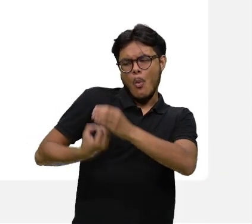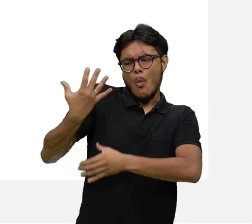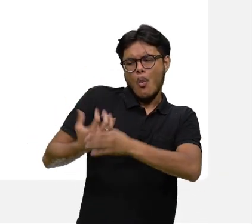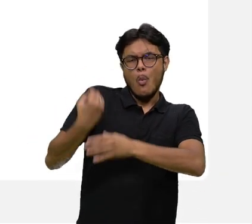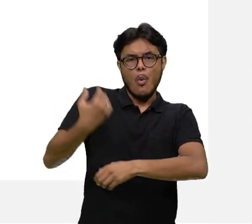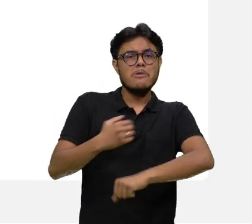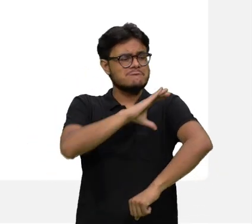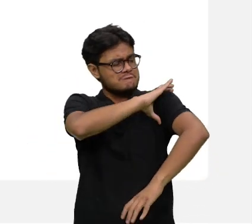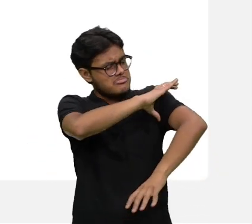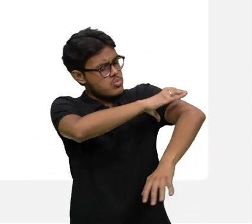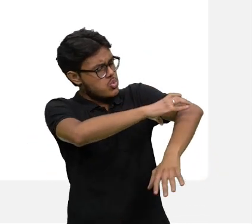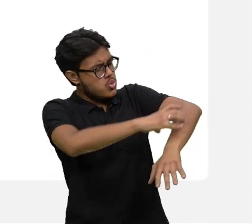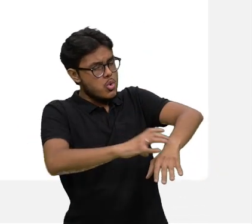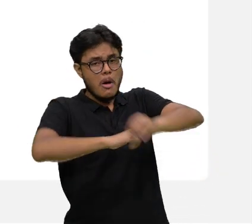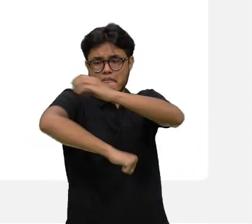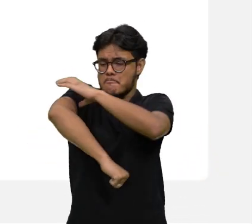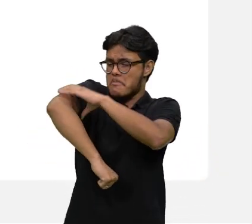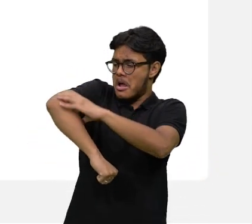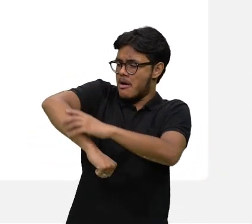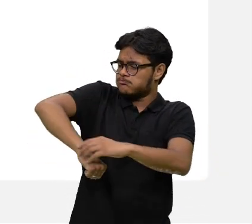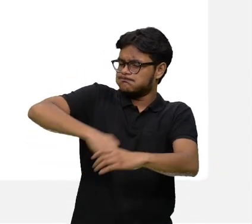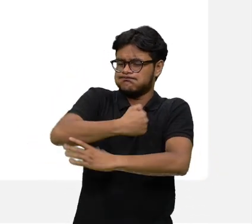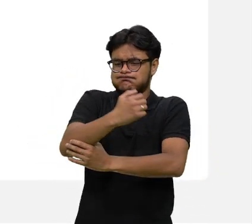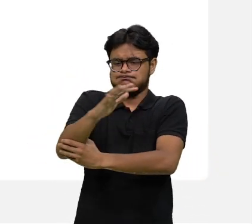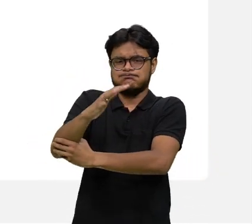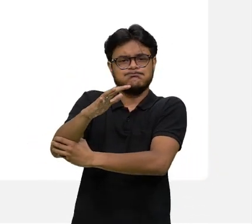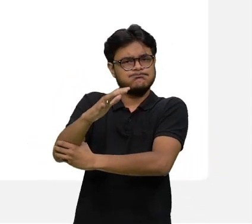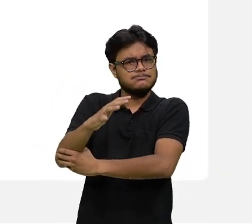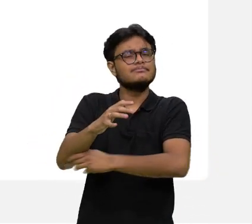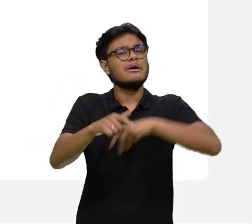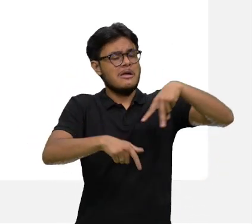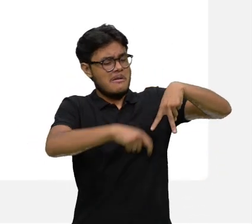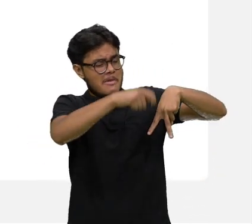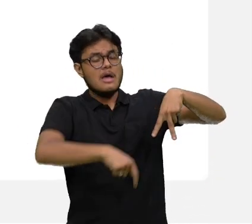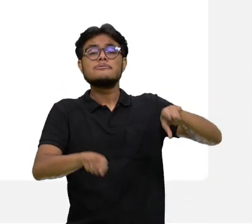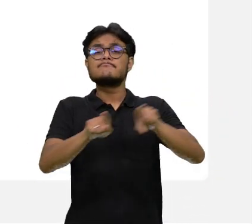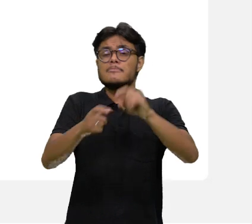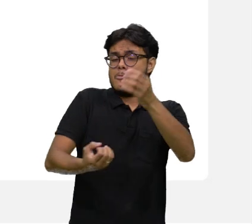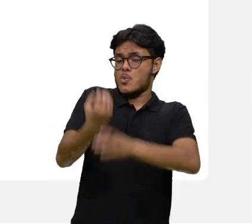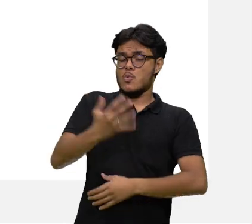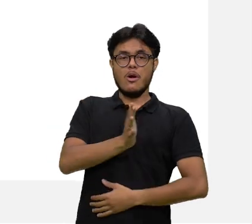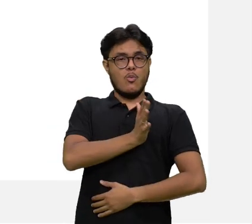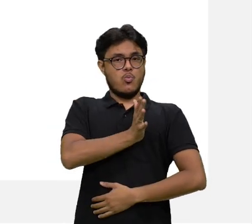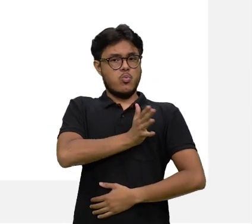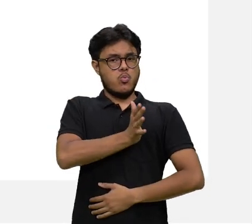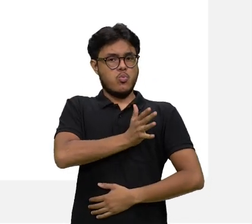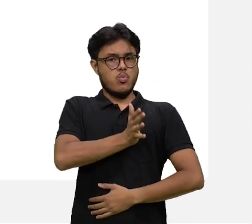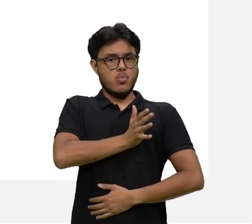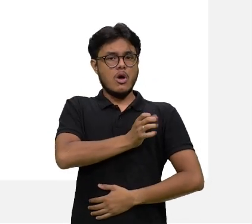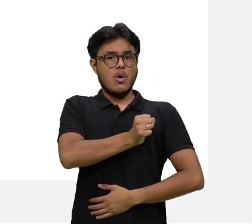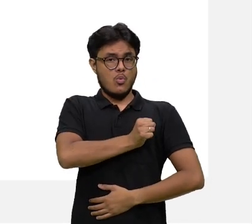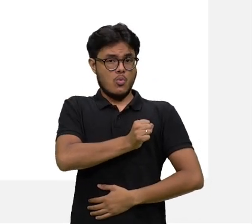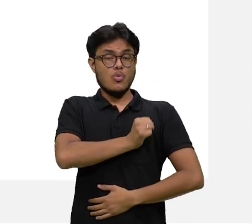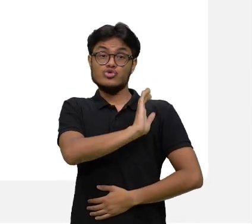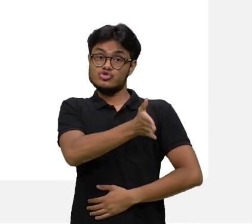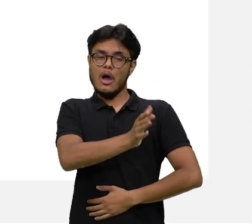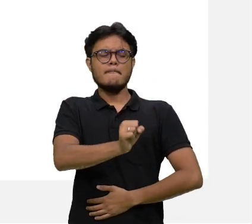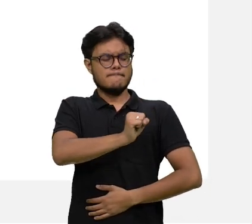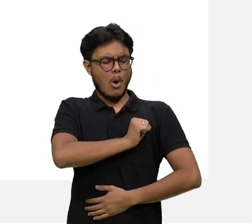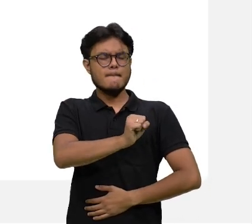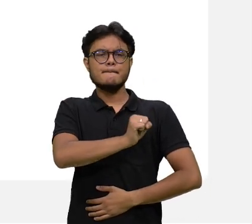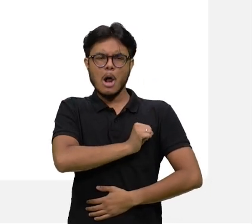membros superiores e inferiores e justamente o desenvolvimento do coração. O coração já realizando os seus